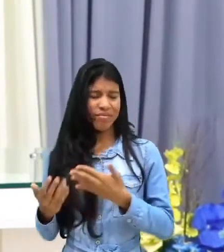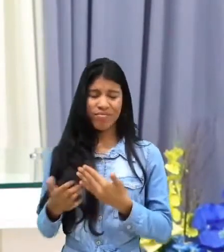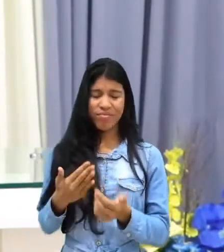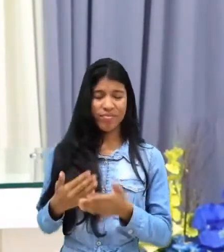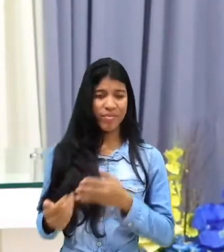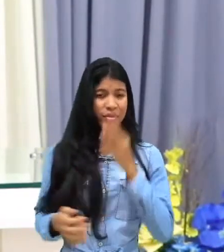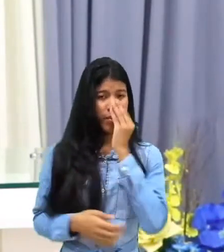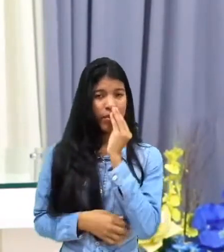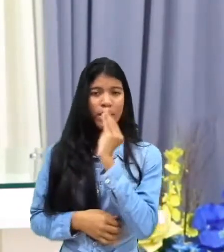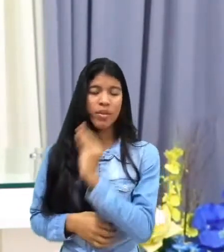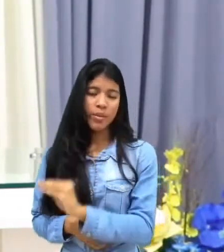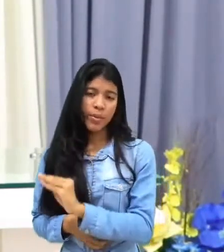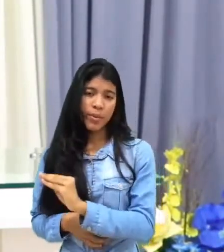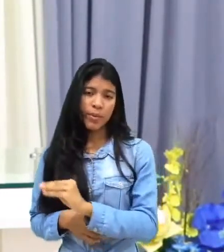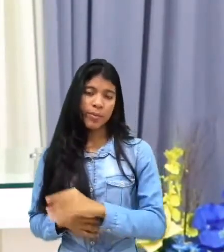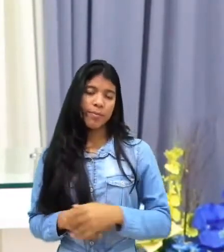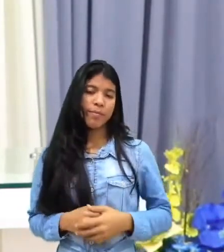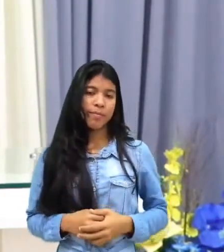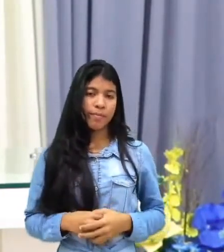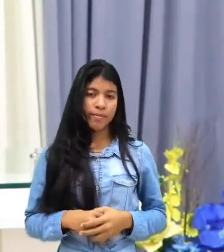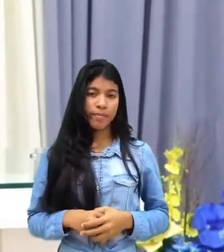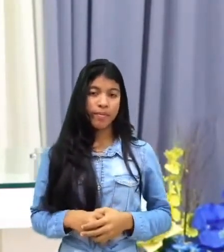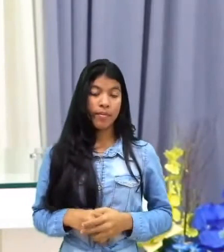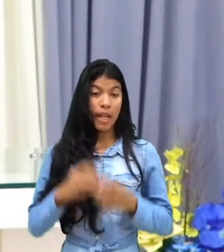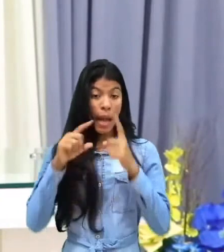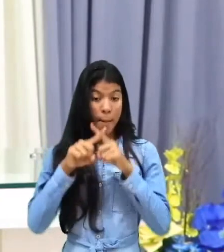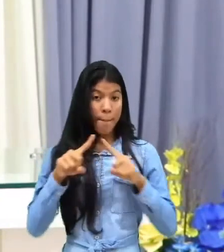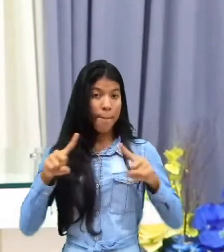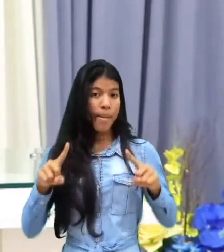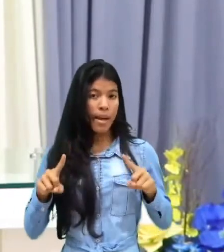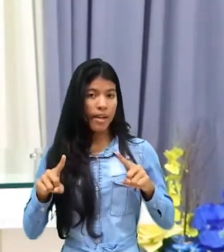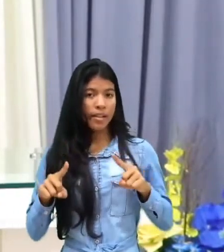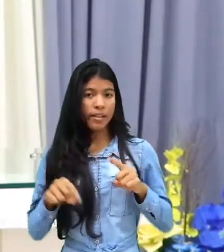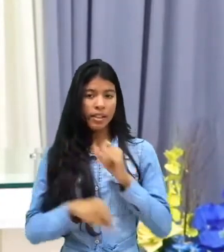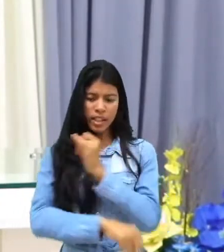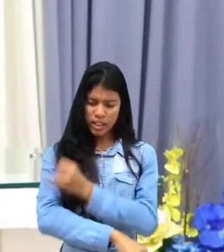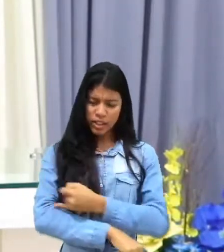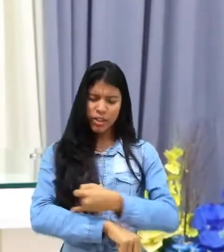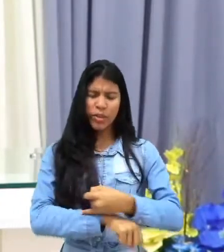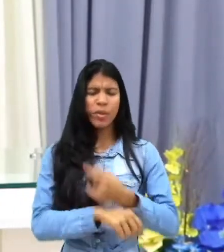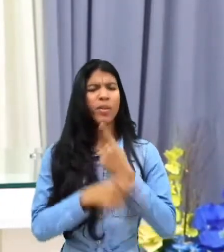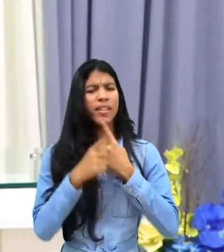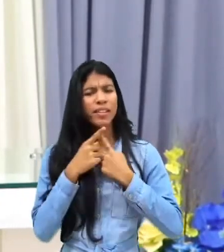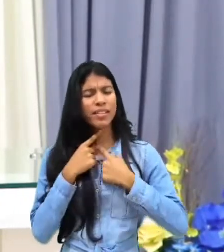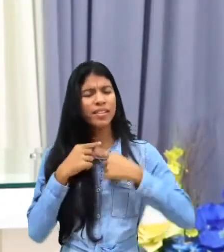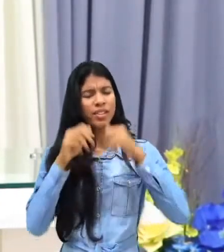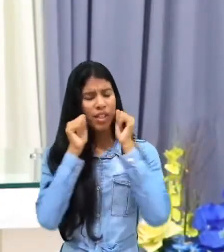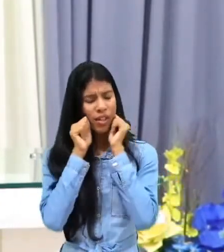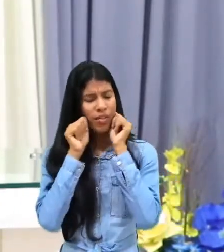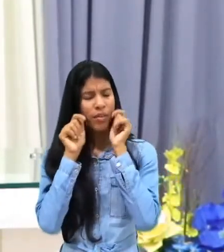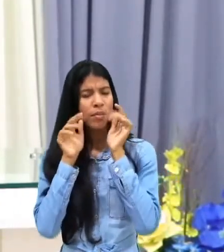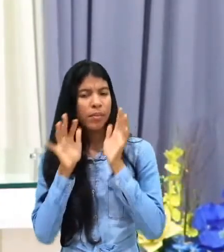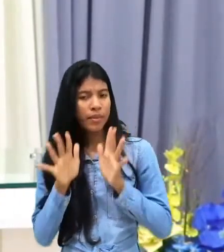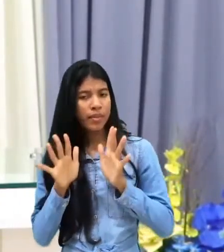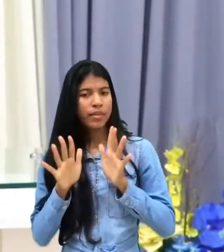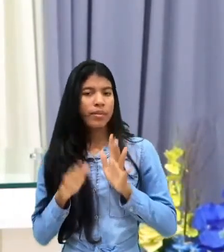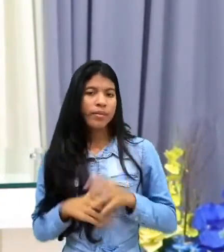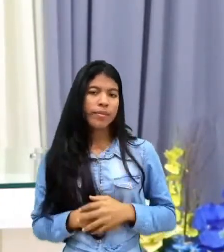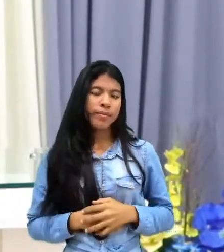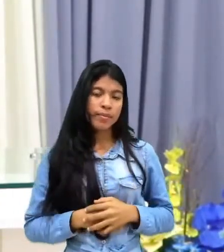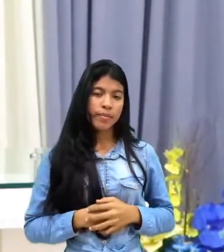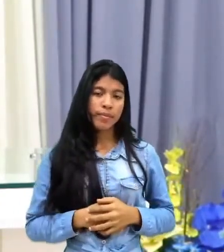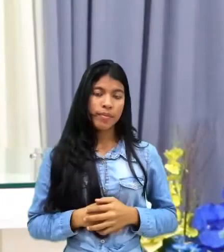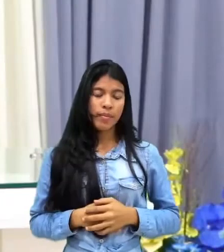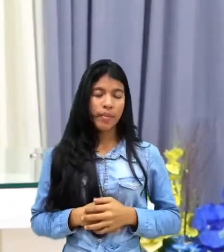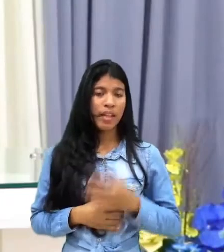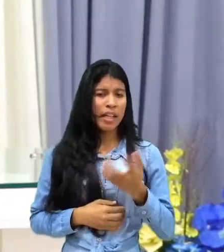dar para ele. Ele não deu importância, mas Jacó desejava a bênção de Deus. Eu quero dizer o seguinte,